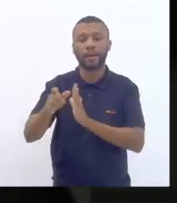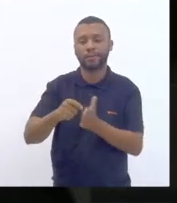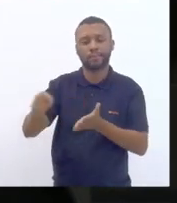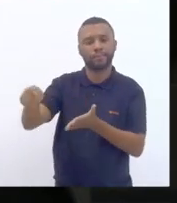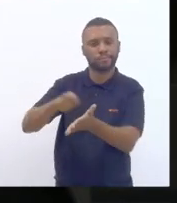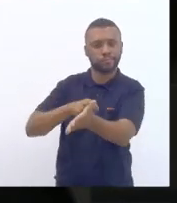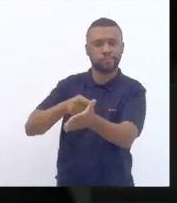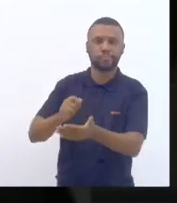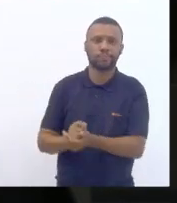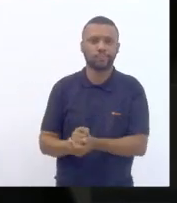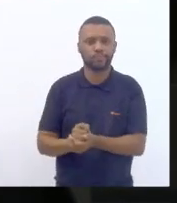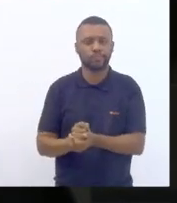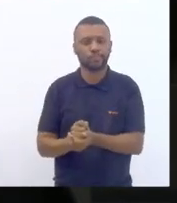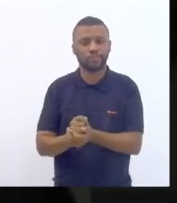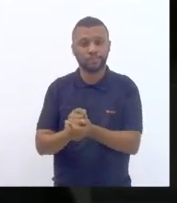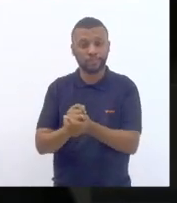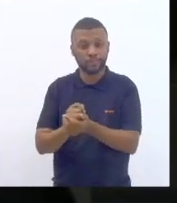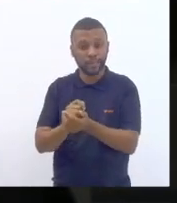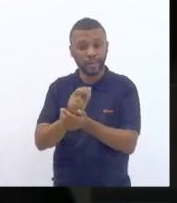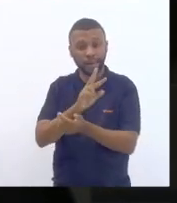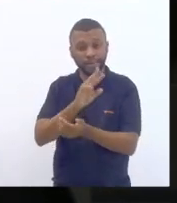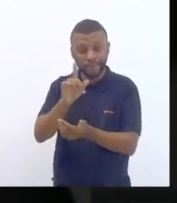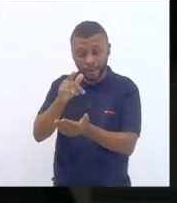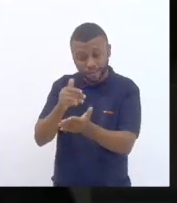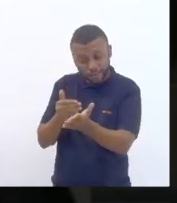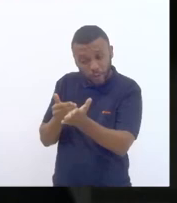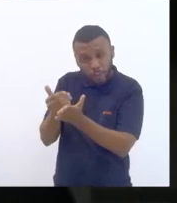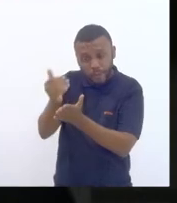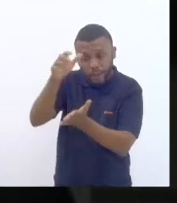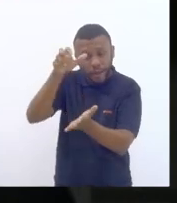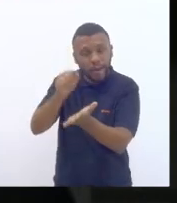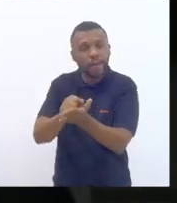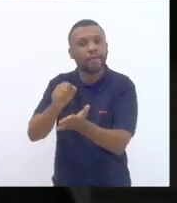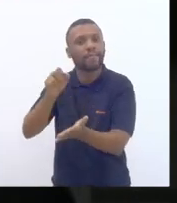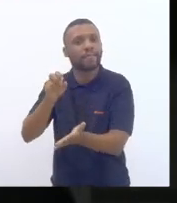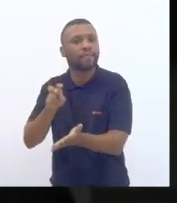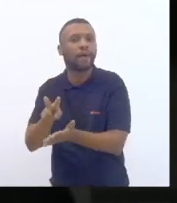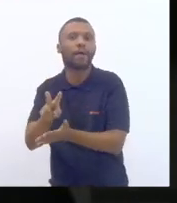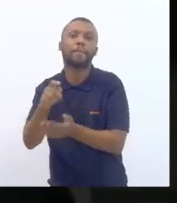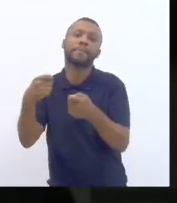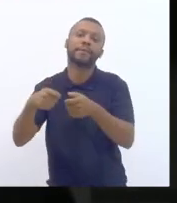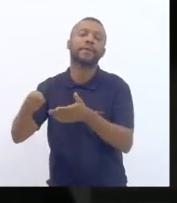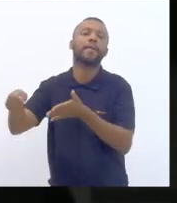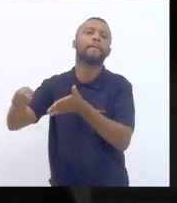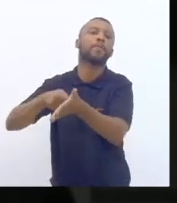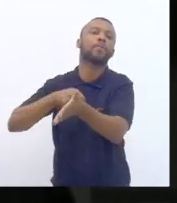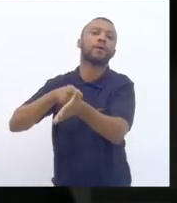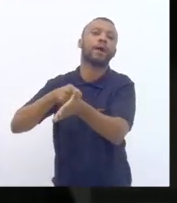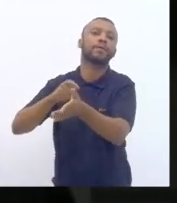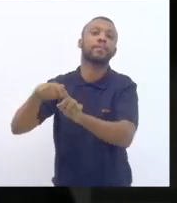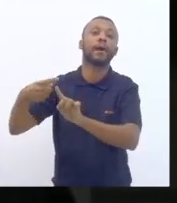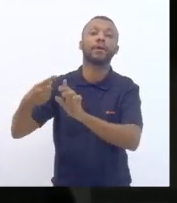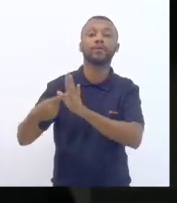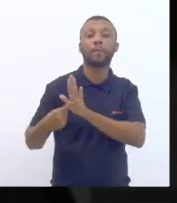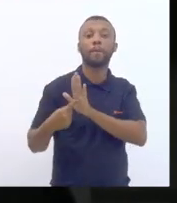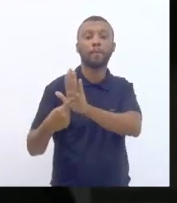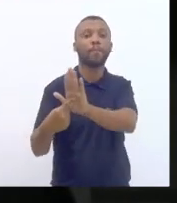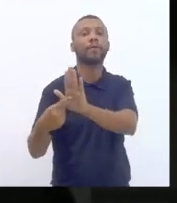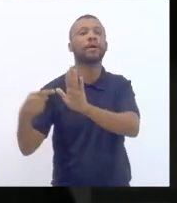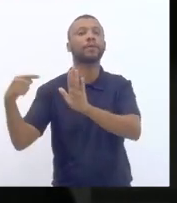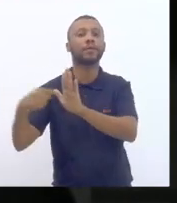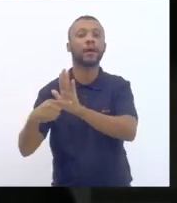e para vigir de fato ela tem que ser promulgada e publicada